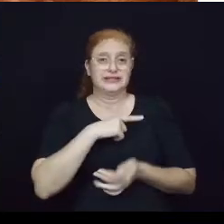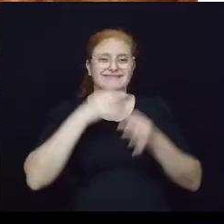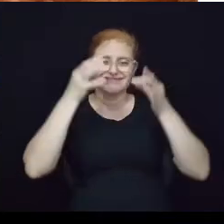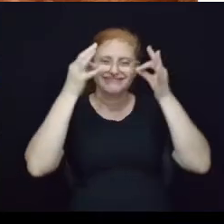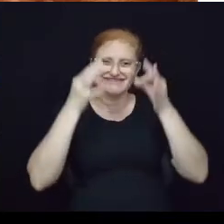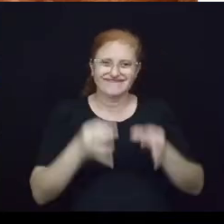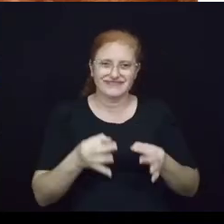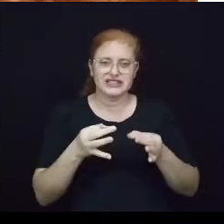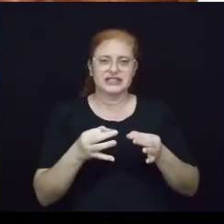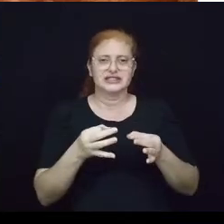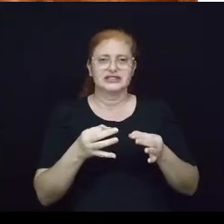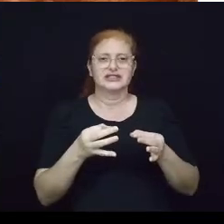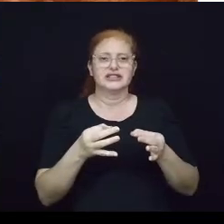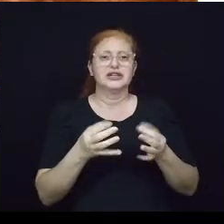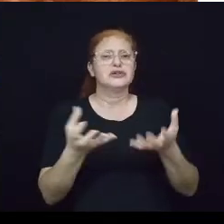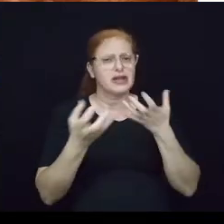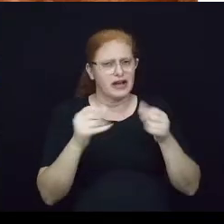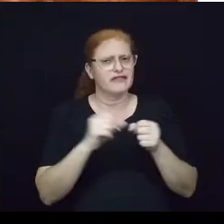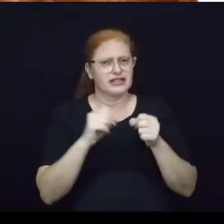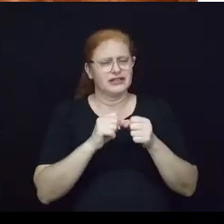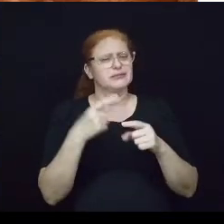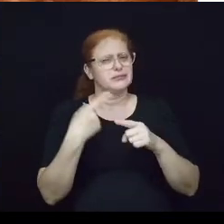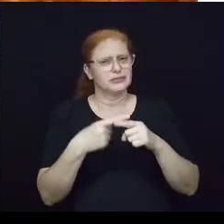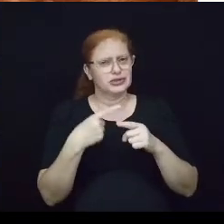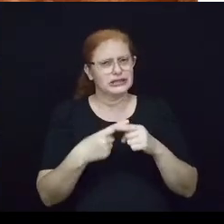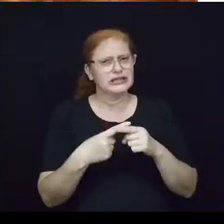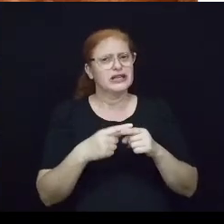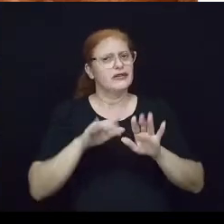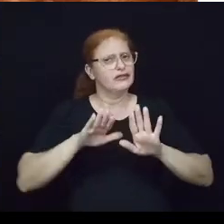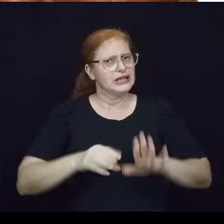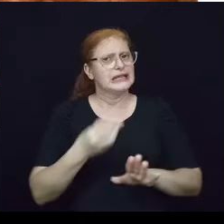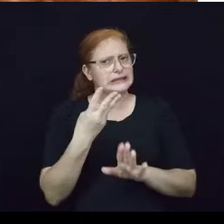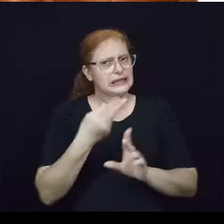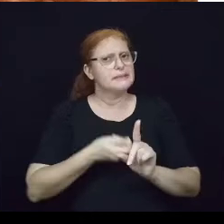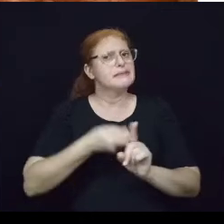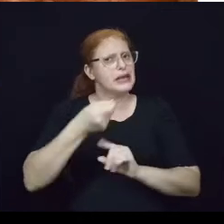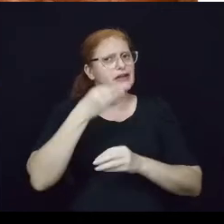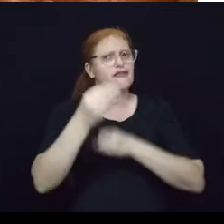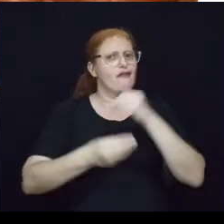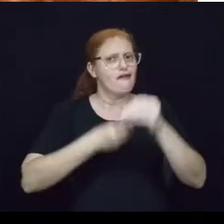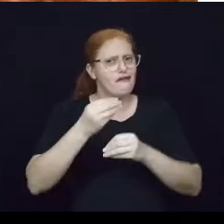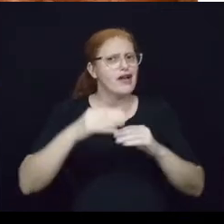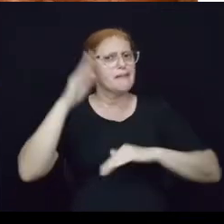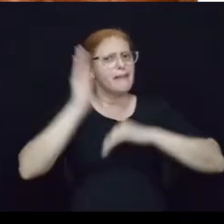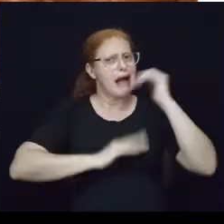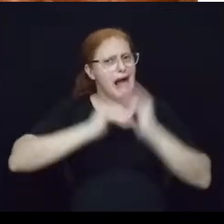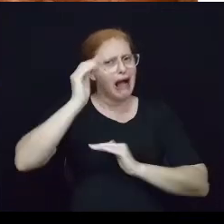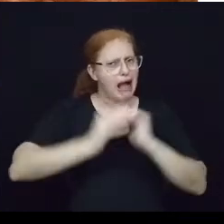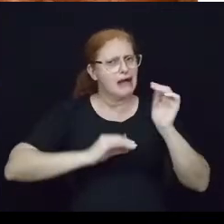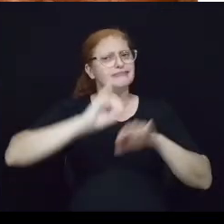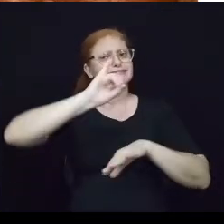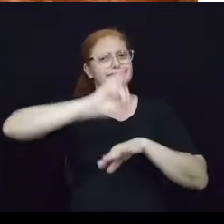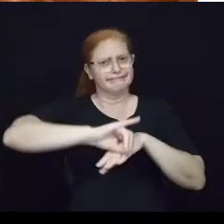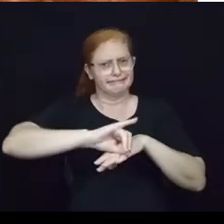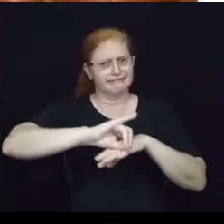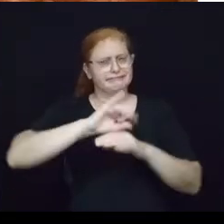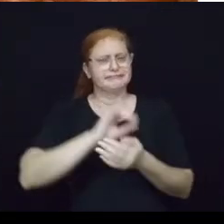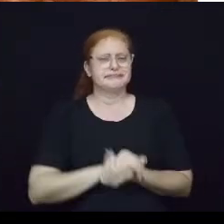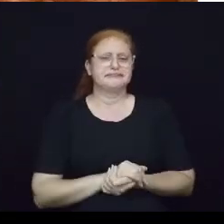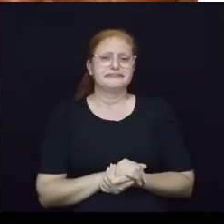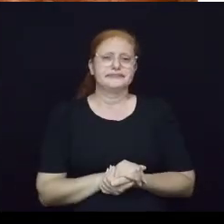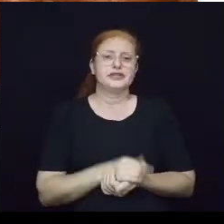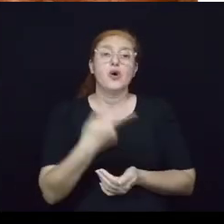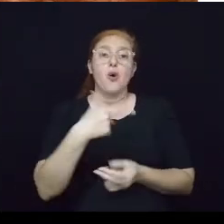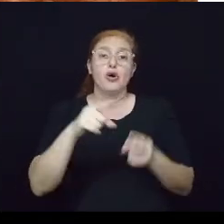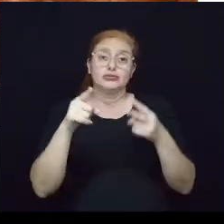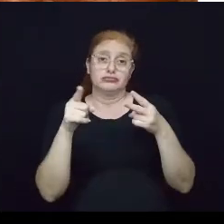convicção de que isso vai valer a pena, porque eu vou ficar cerca de 3 meses envolvido na execução dessa peça.